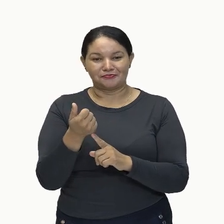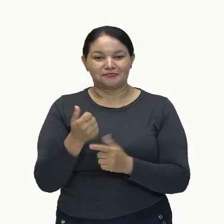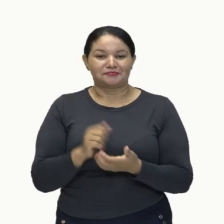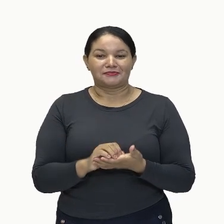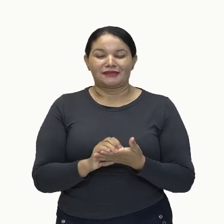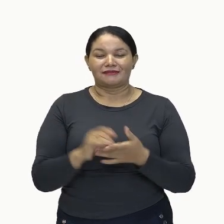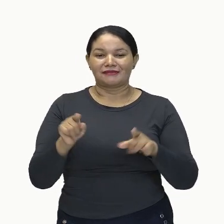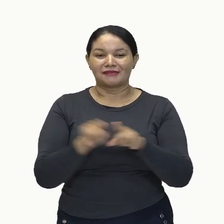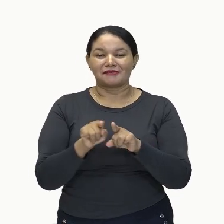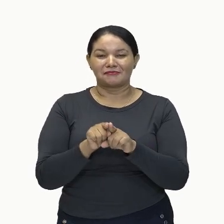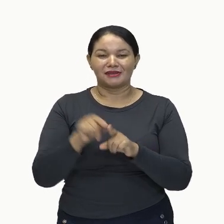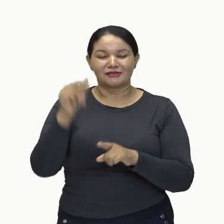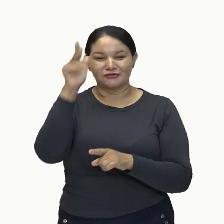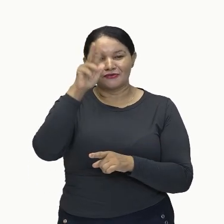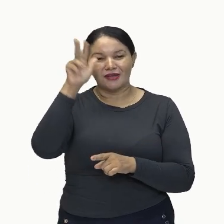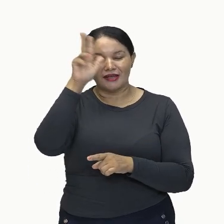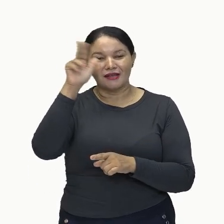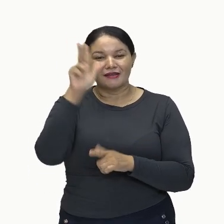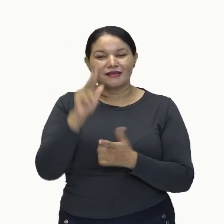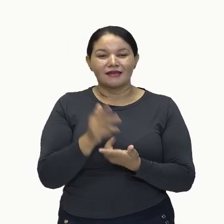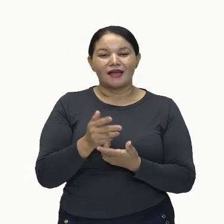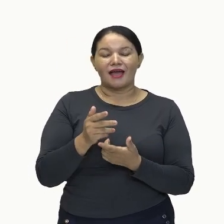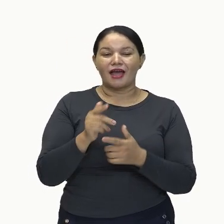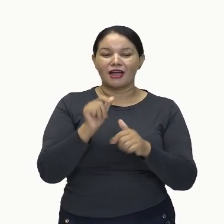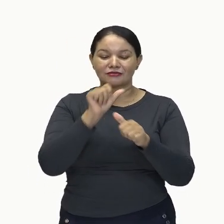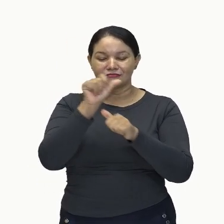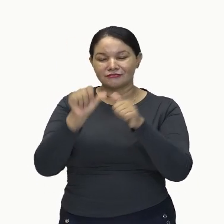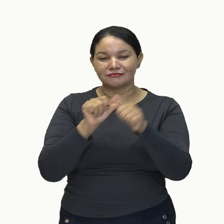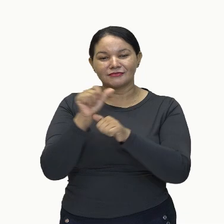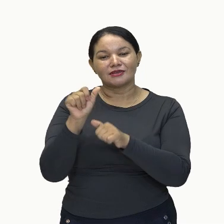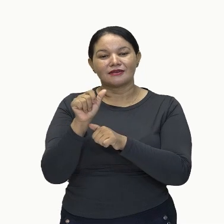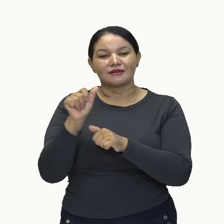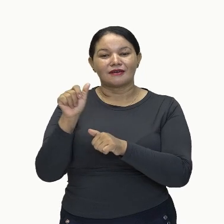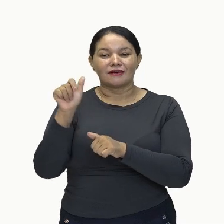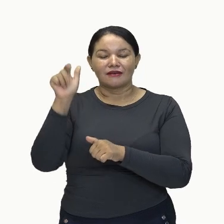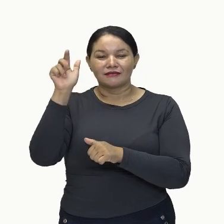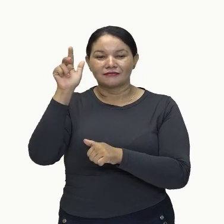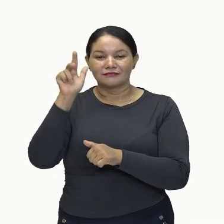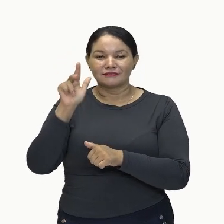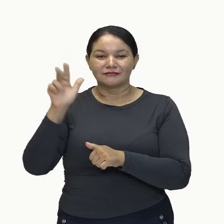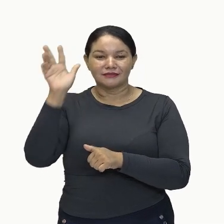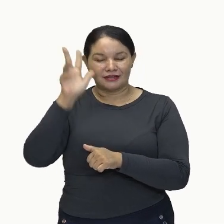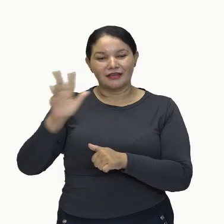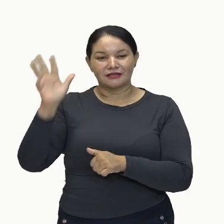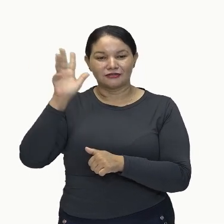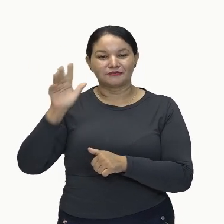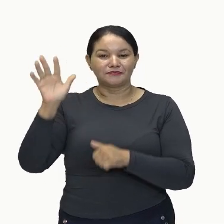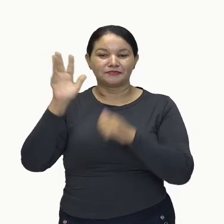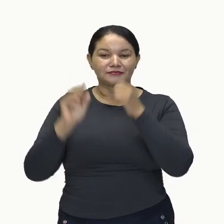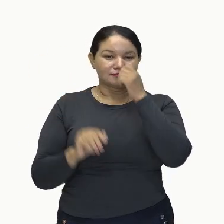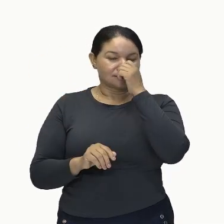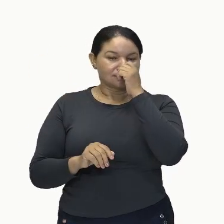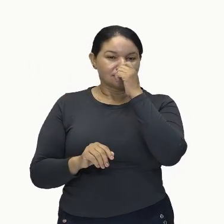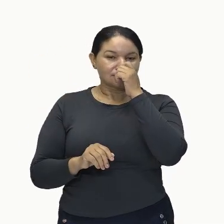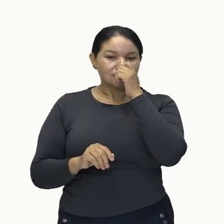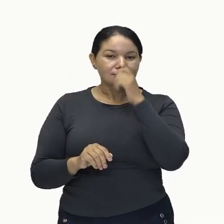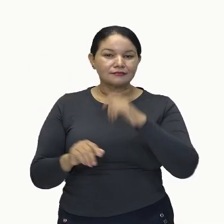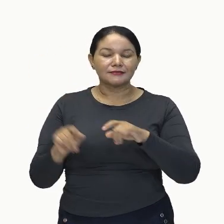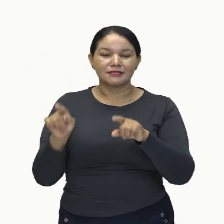surrealismo surge do dadaísmo e percebe que também defendia uma arte não subordinada à lógica. Estimulado